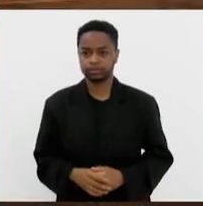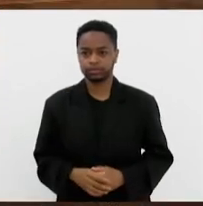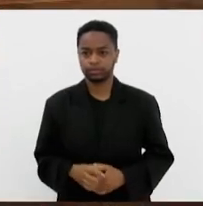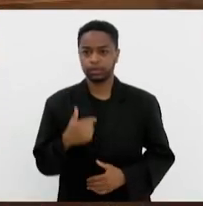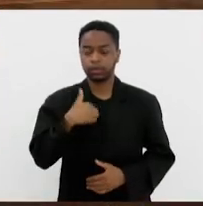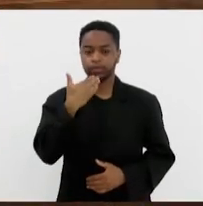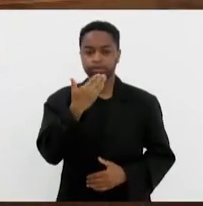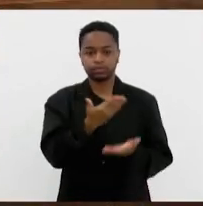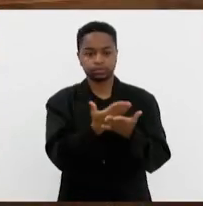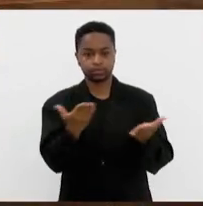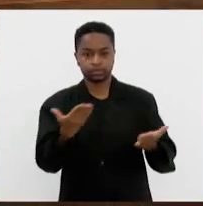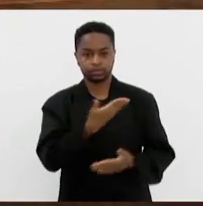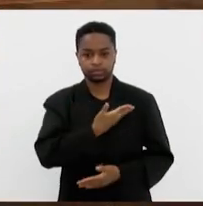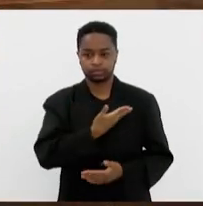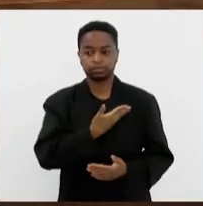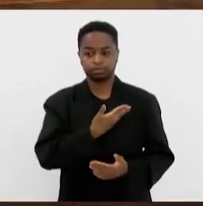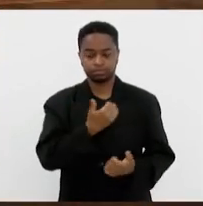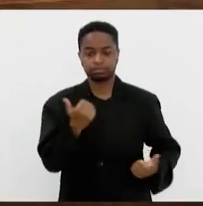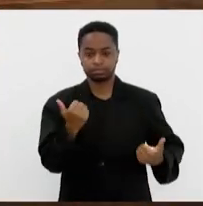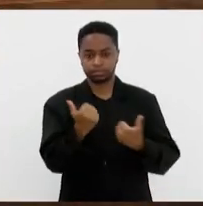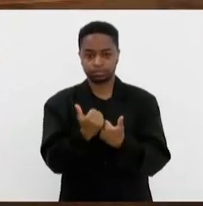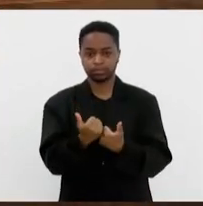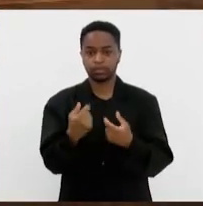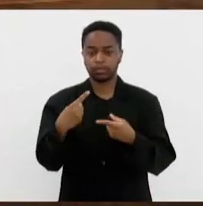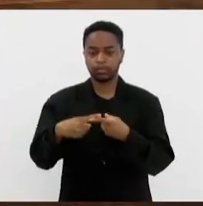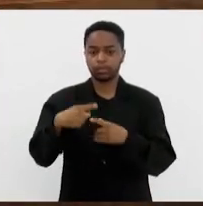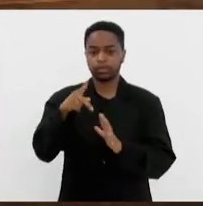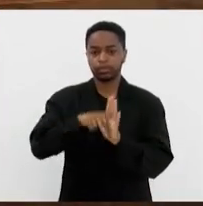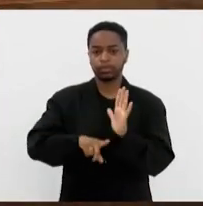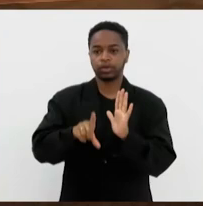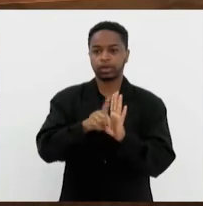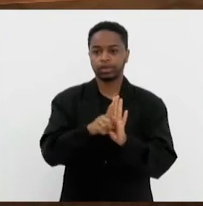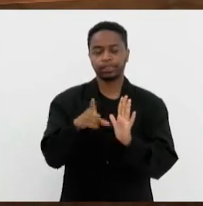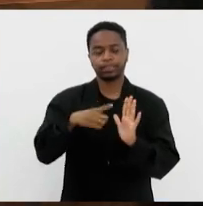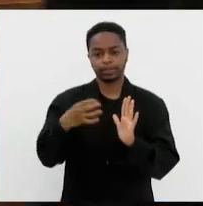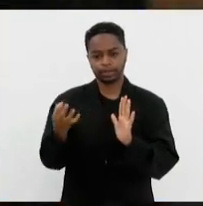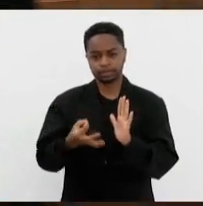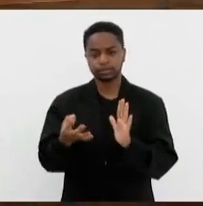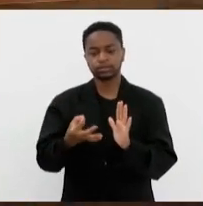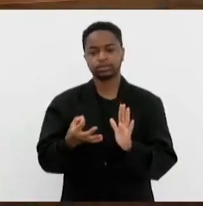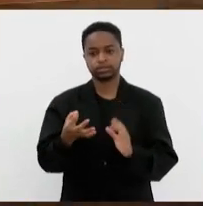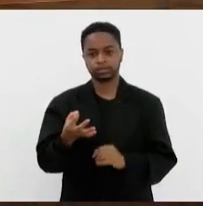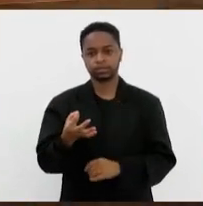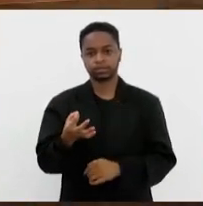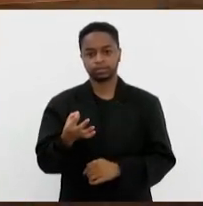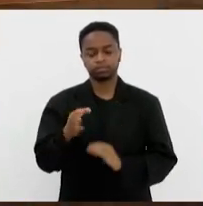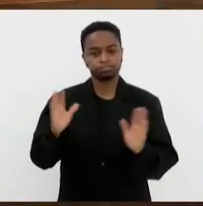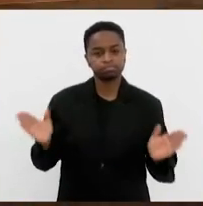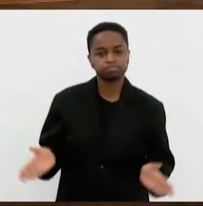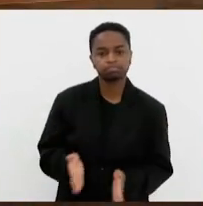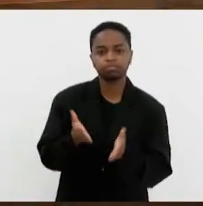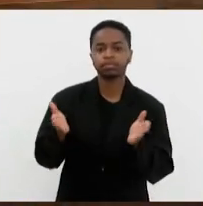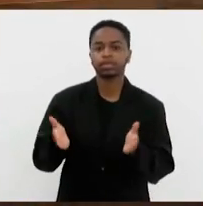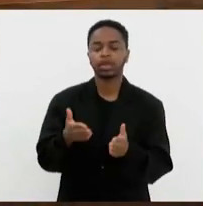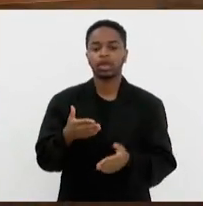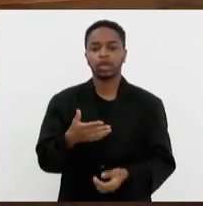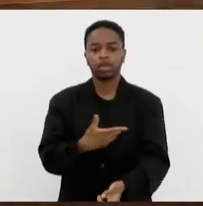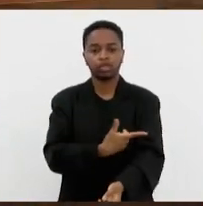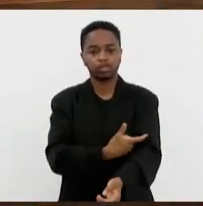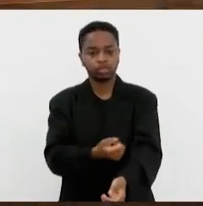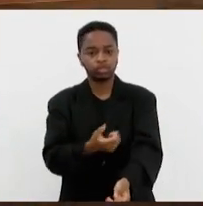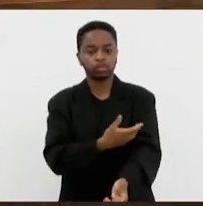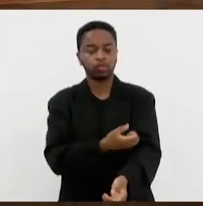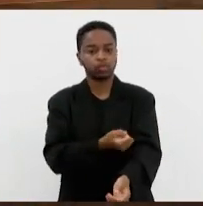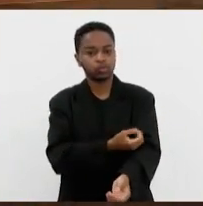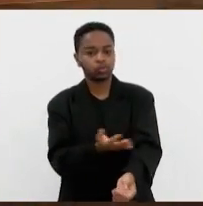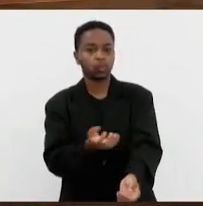nobres colegas. Esse projeto que com certeza vai incentivar a doação de sangue,